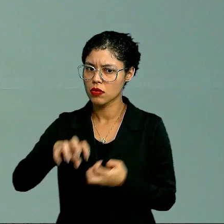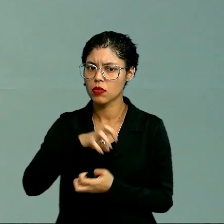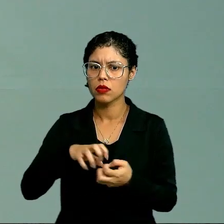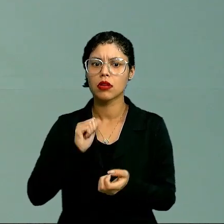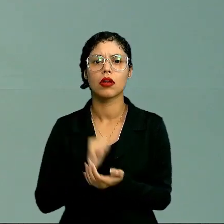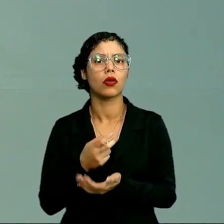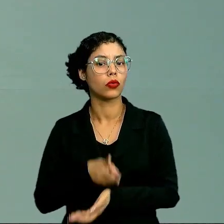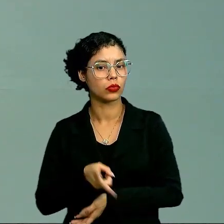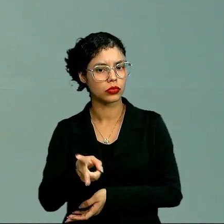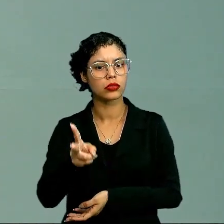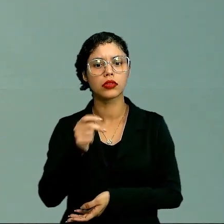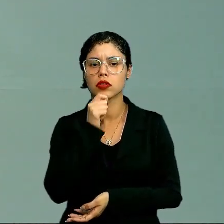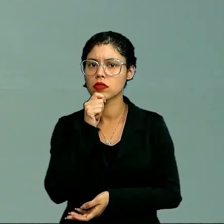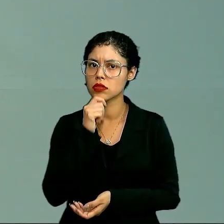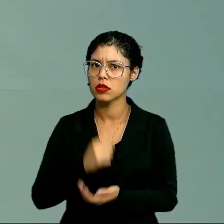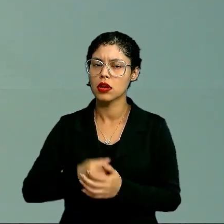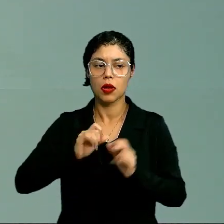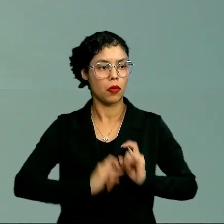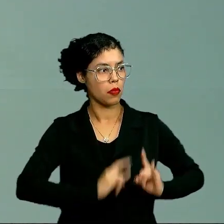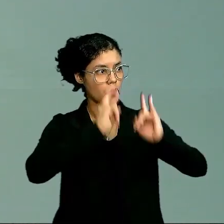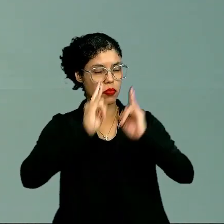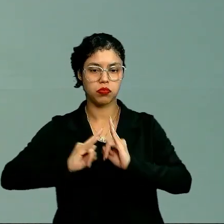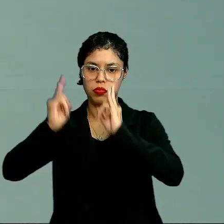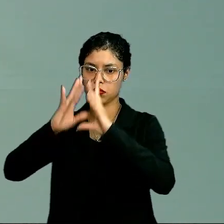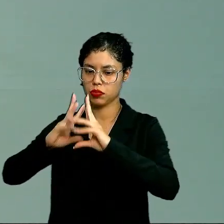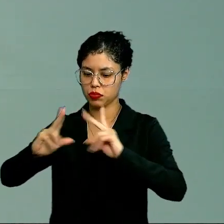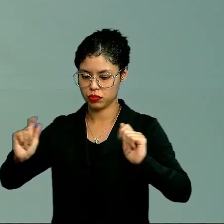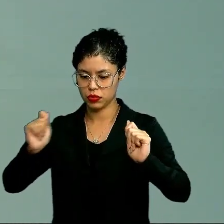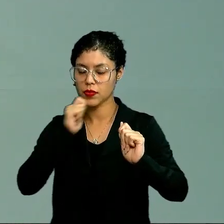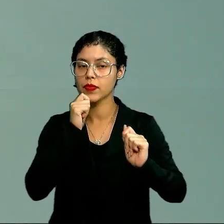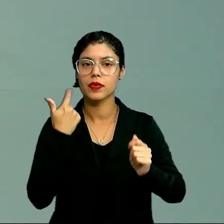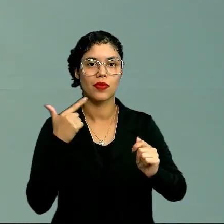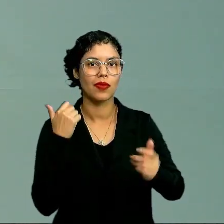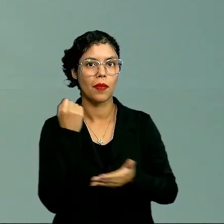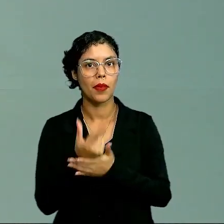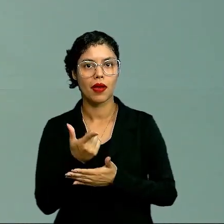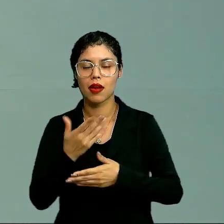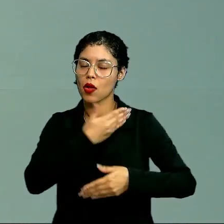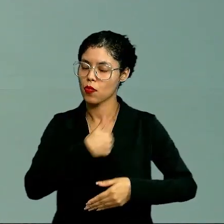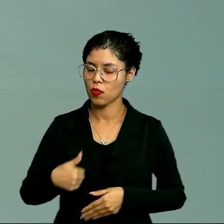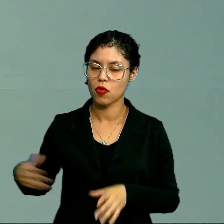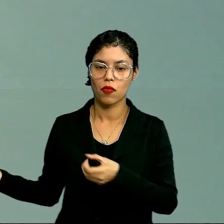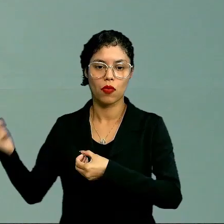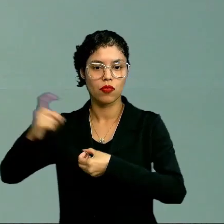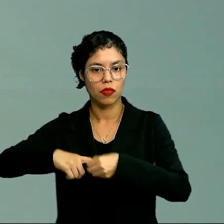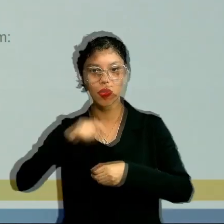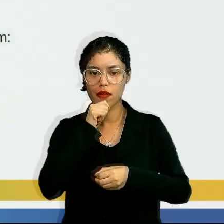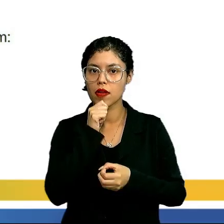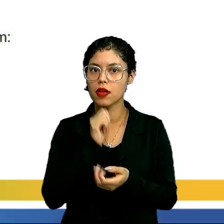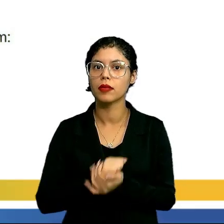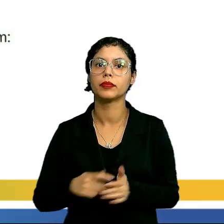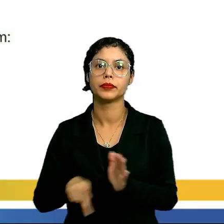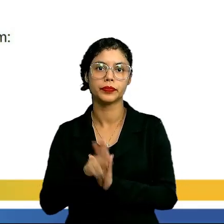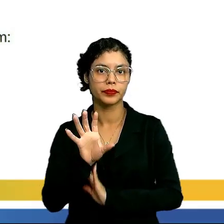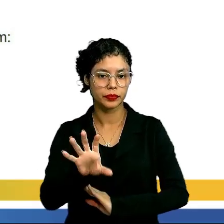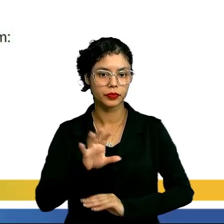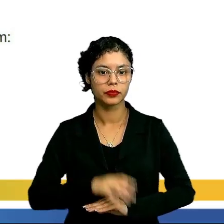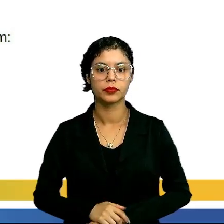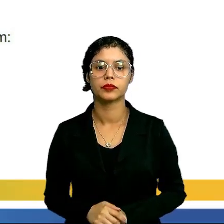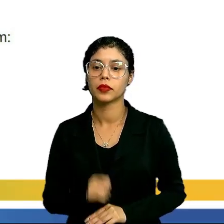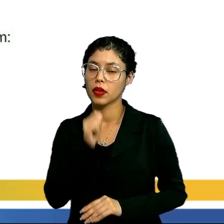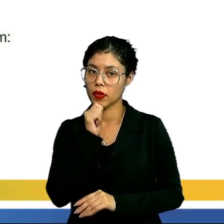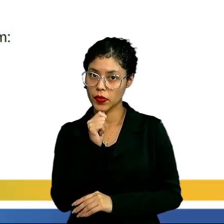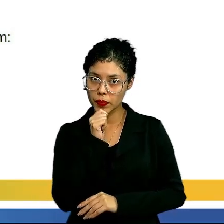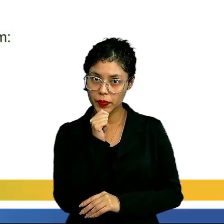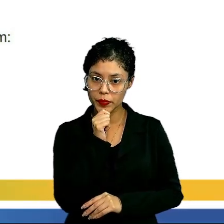fugas são constantes, porque os prédios estão degradados e não há um investimento público voltado para este setor. Além